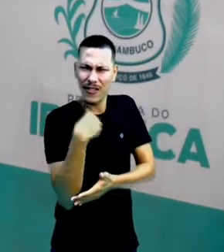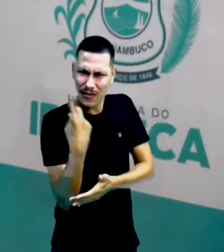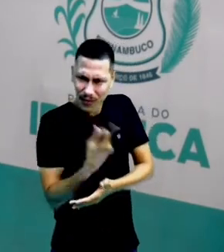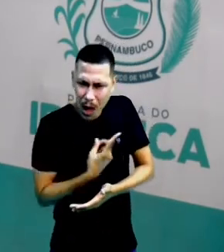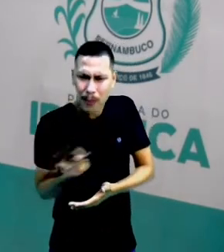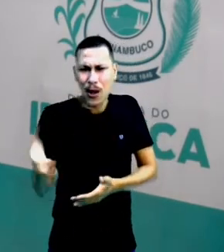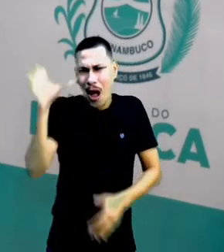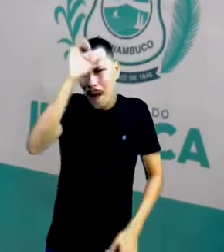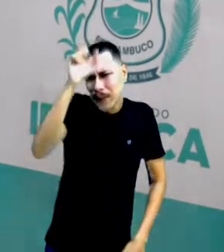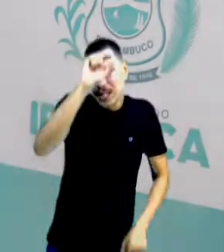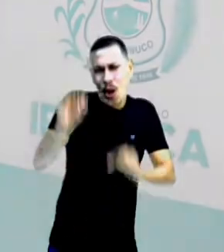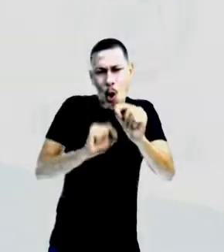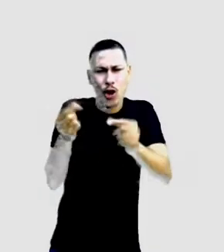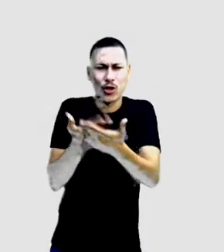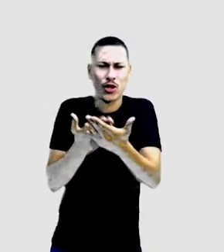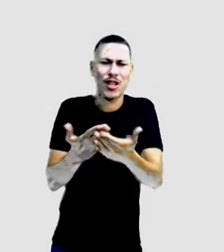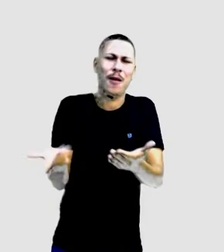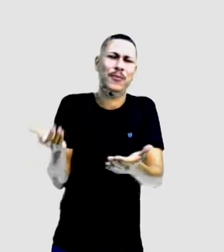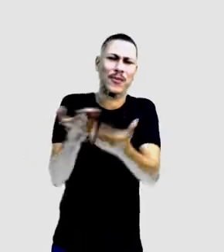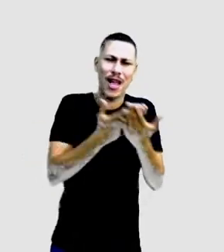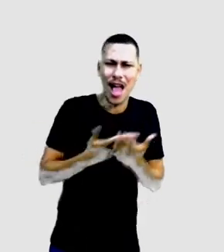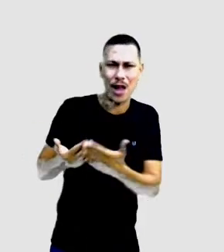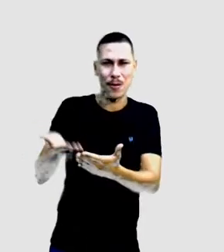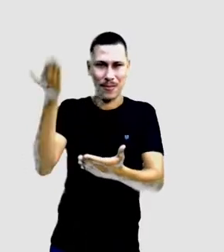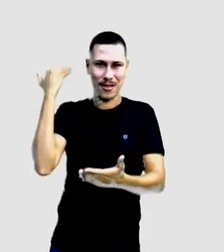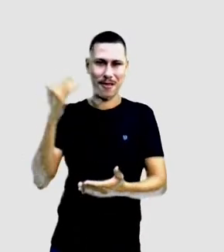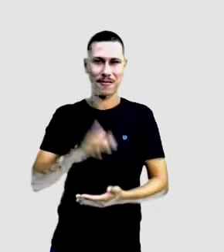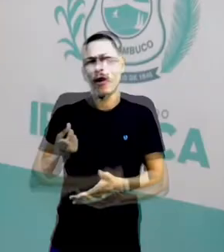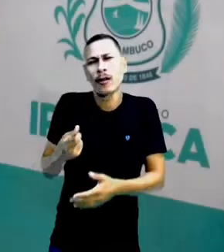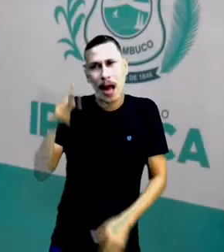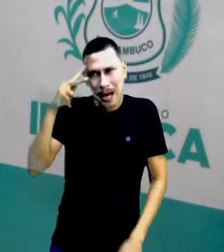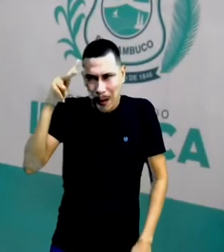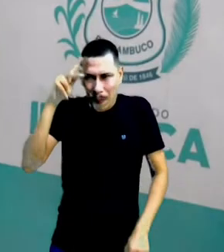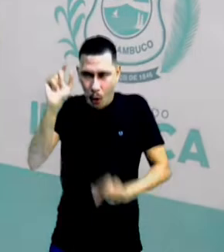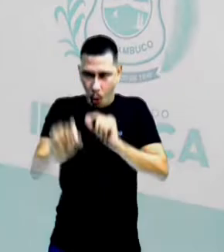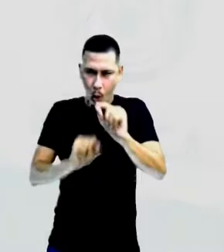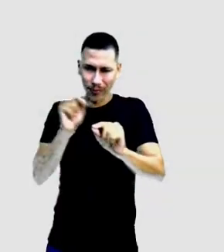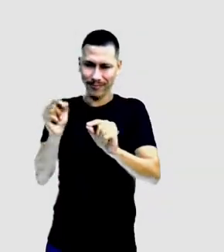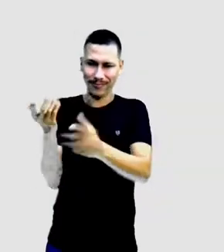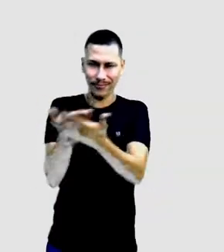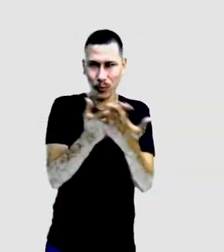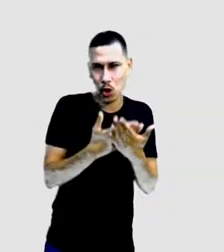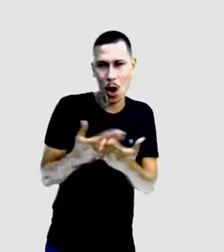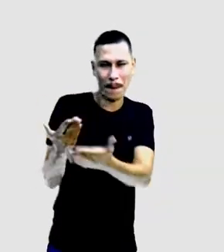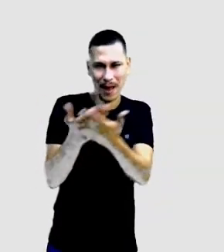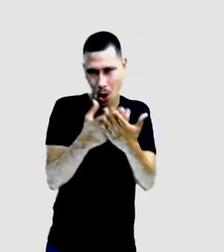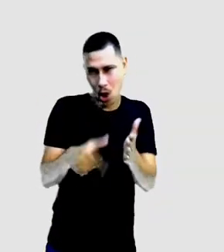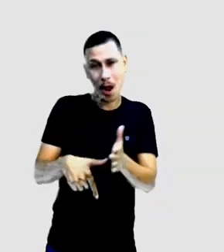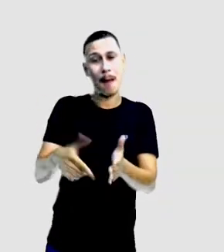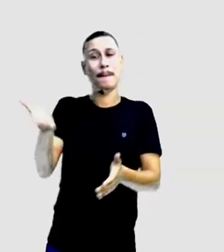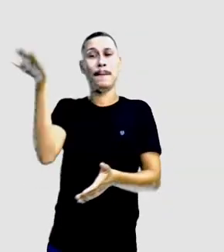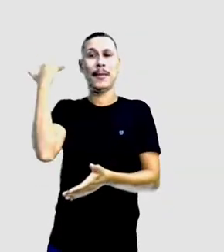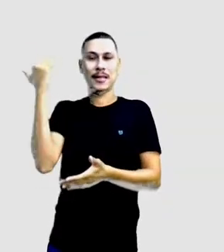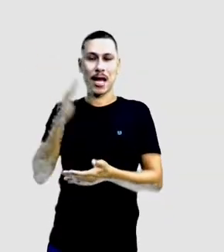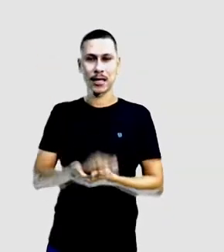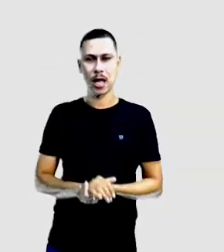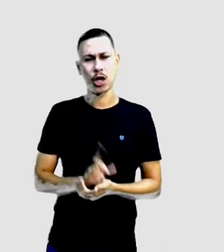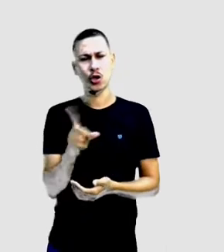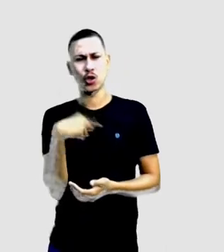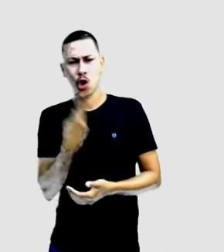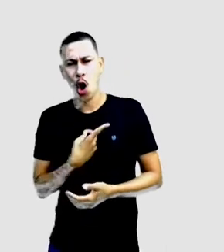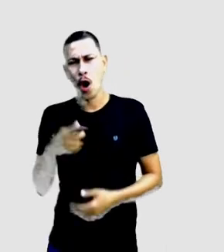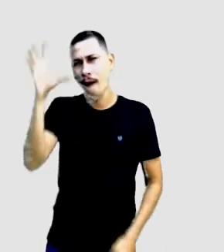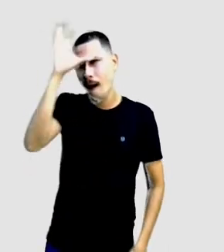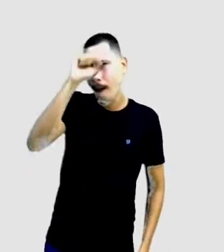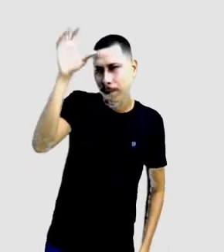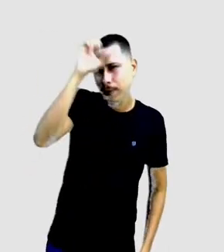rever o que a gente viu na nossa aula passada. Na aula passada, nós lemos e interpretamos poemas a